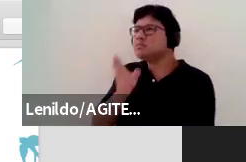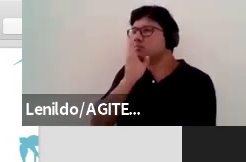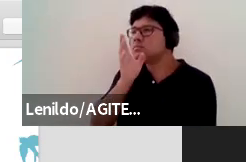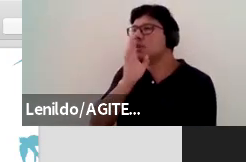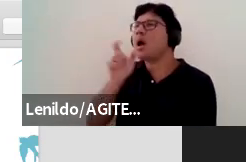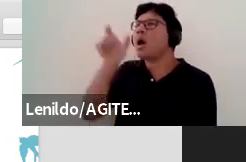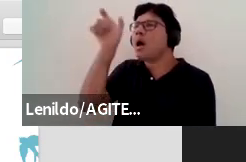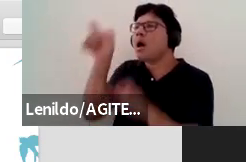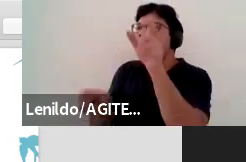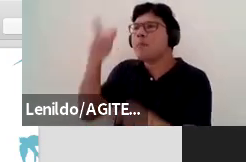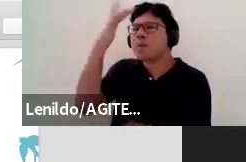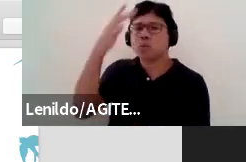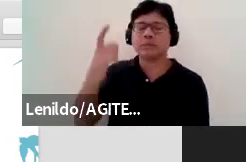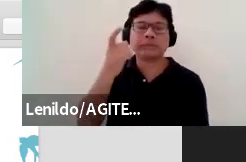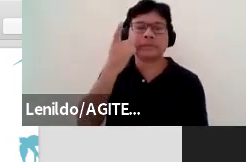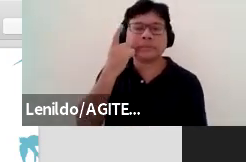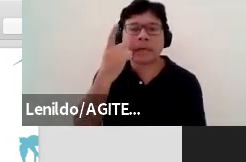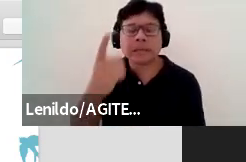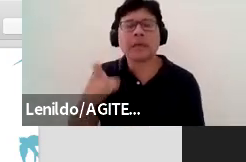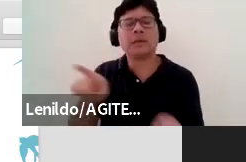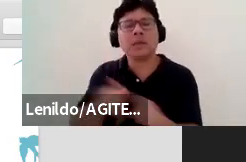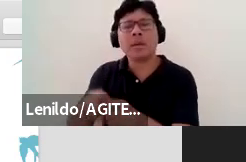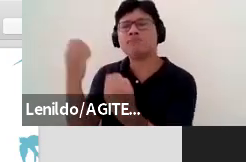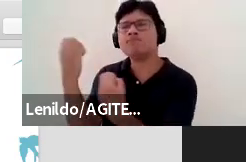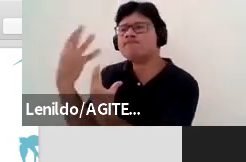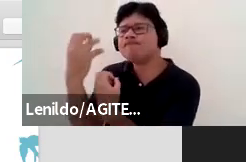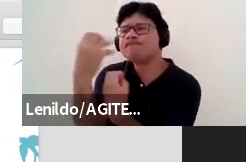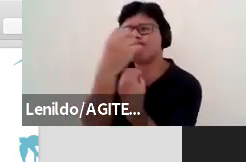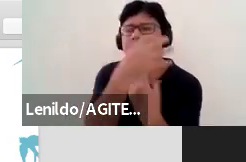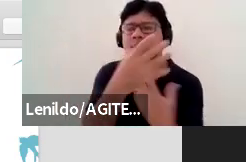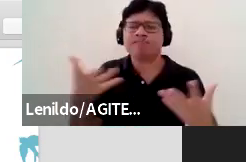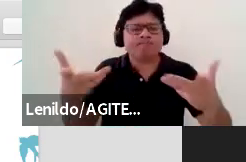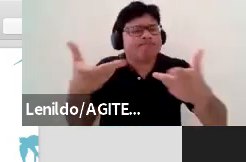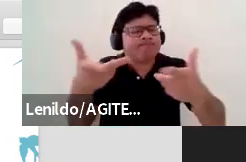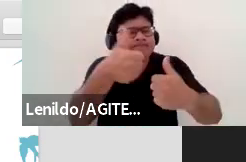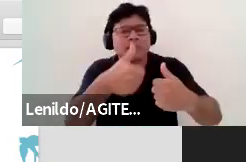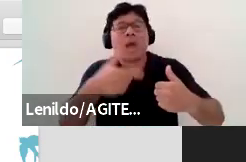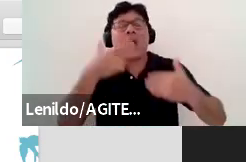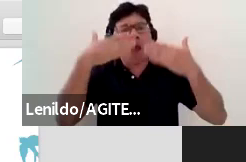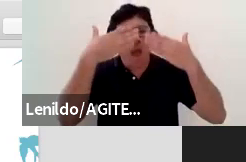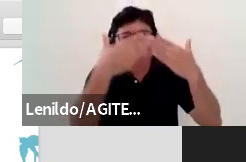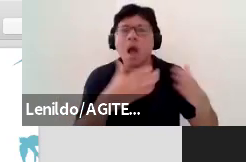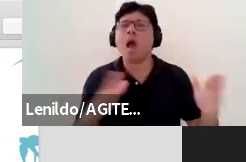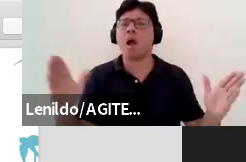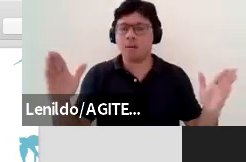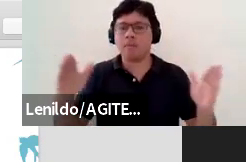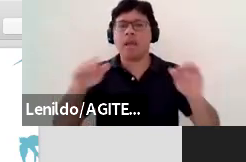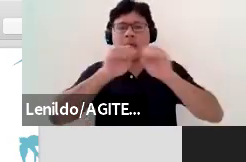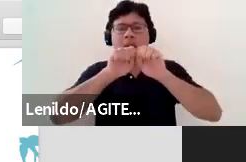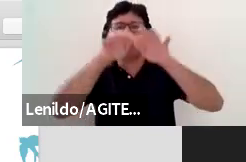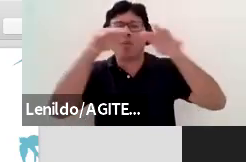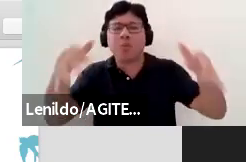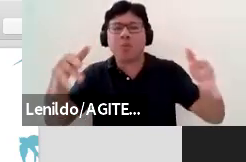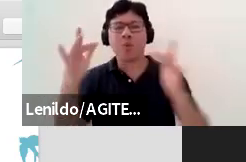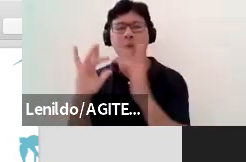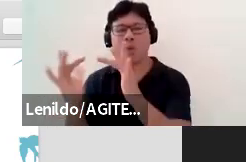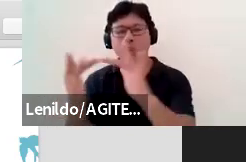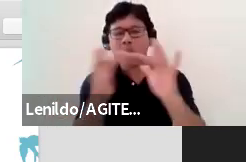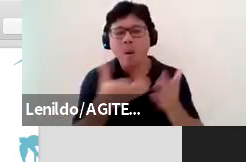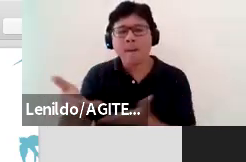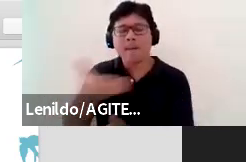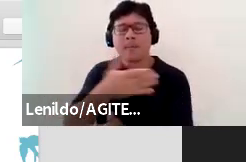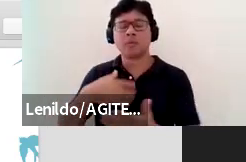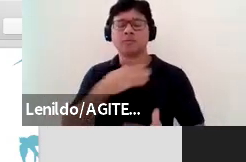muito interessantes e interessadas, né? Então, cada vez ampliar essa rede nos dá uma satisfação